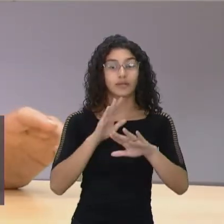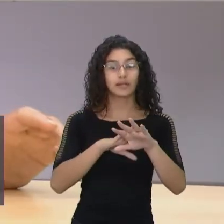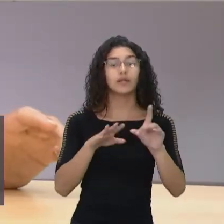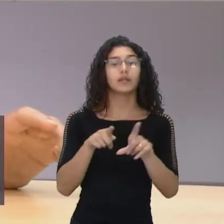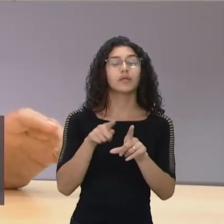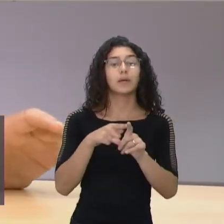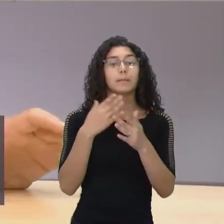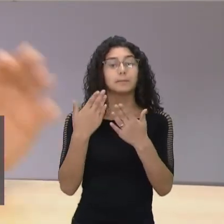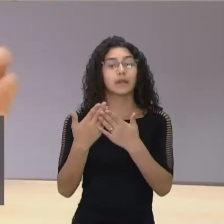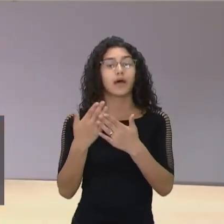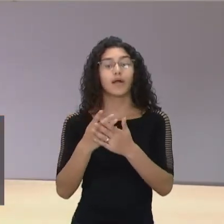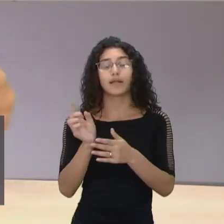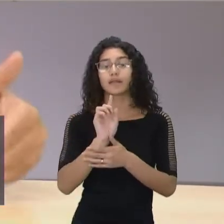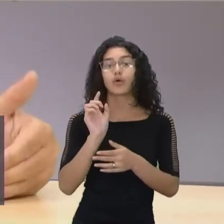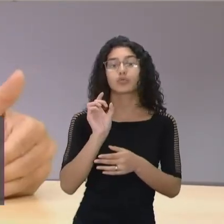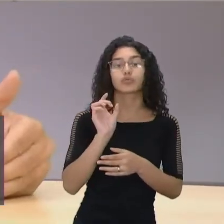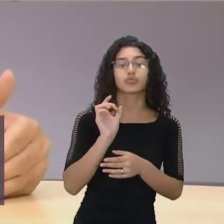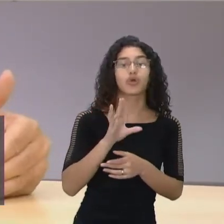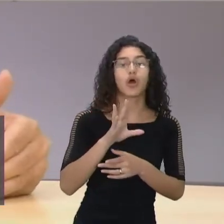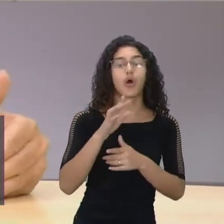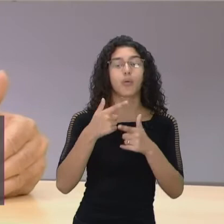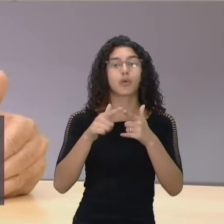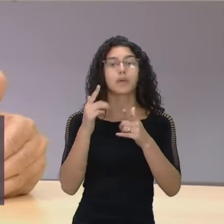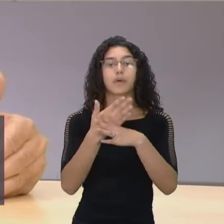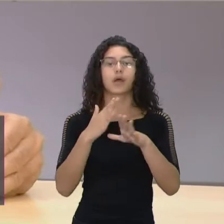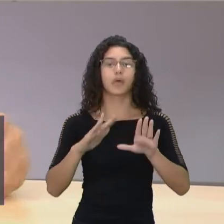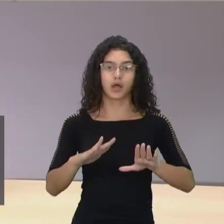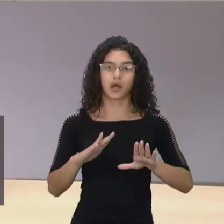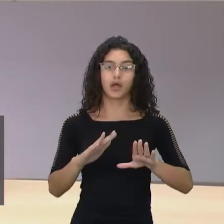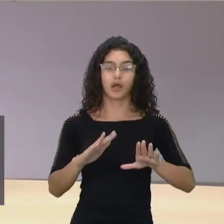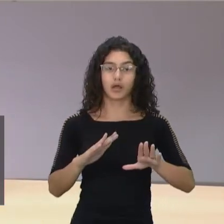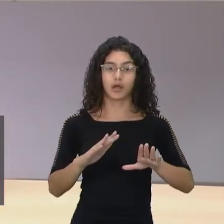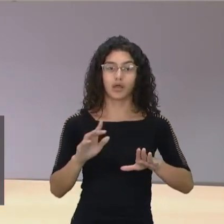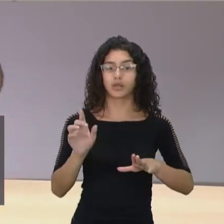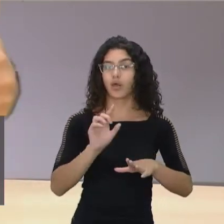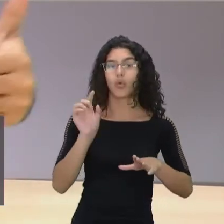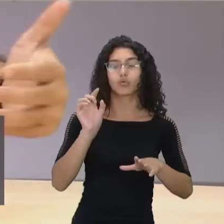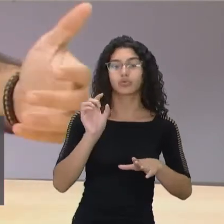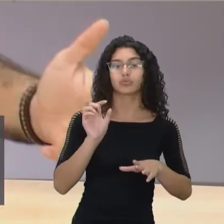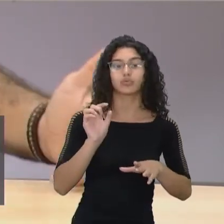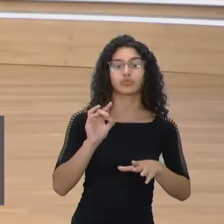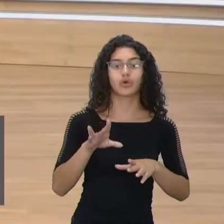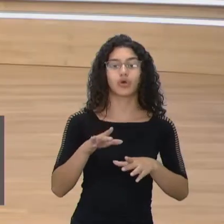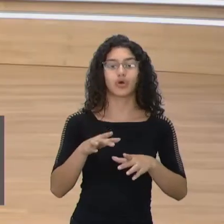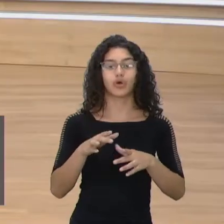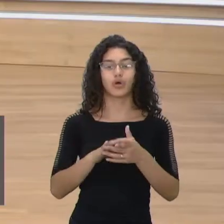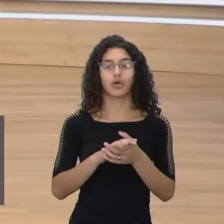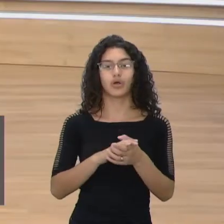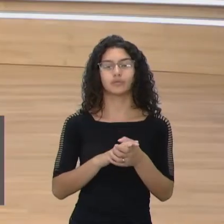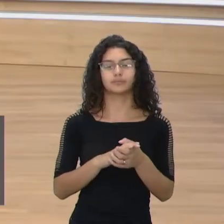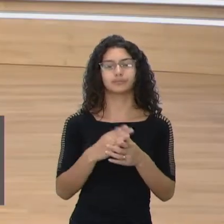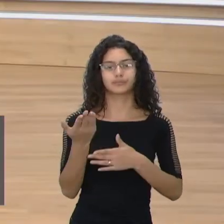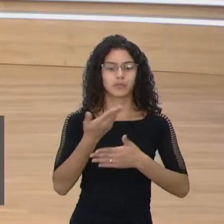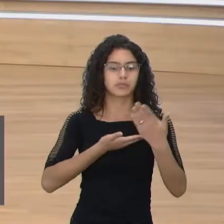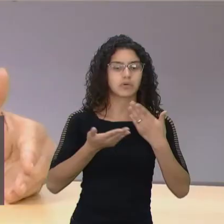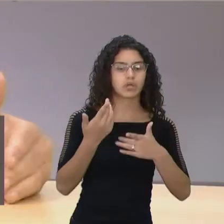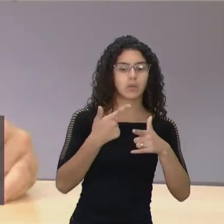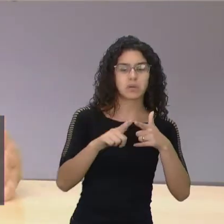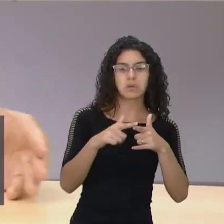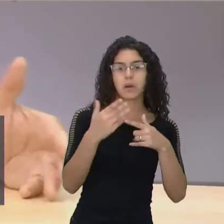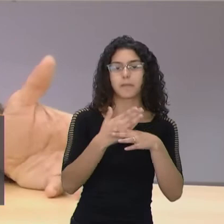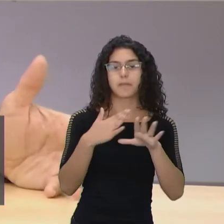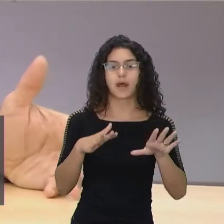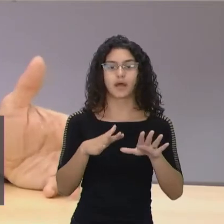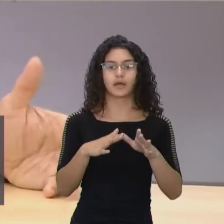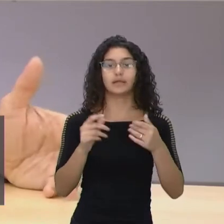a sua aula, não basta só resolver problema. Não basta só a questão da viabilidade. tem que ser uma viabilidade